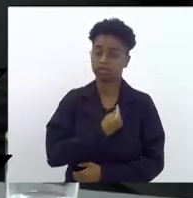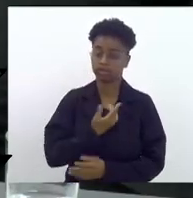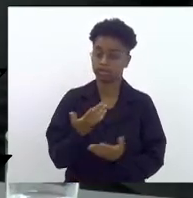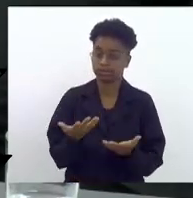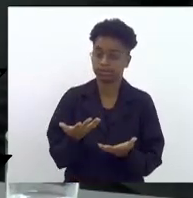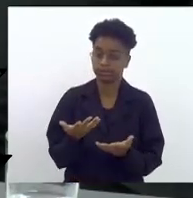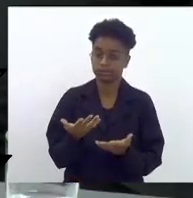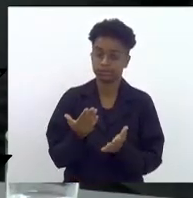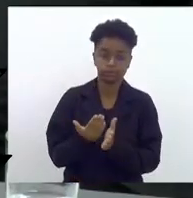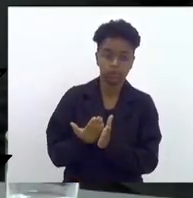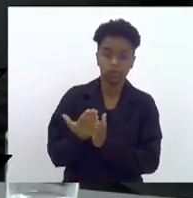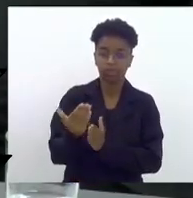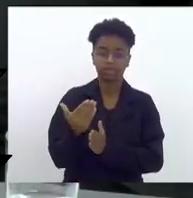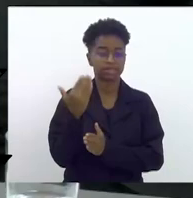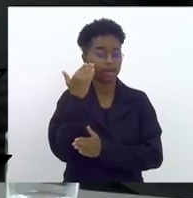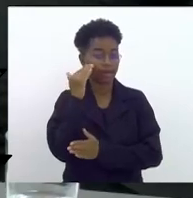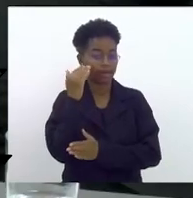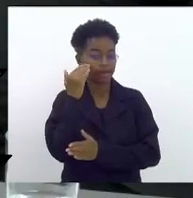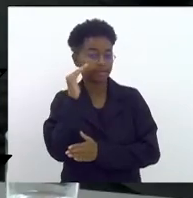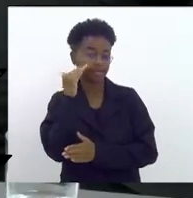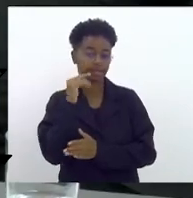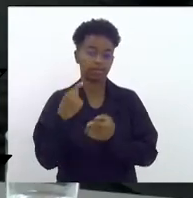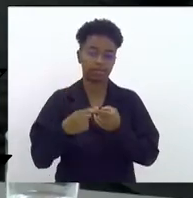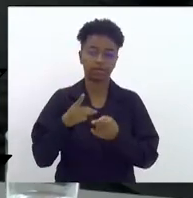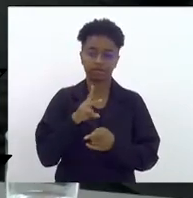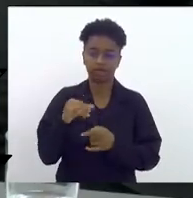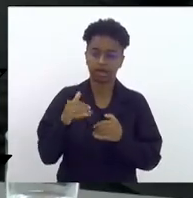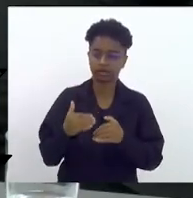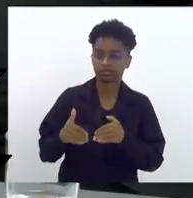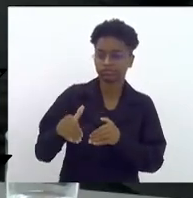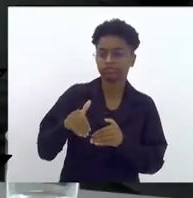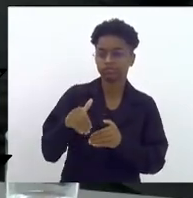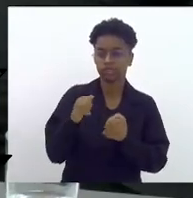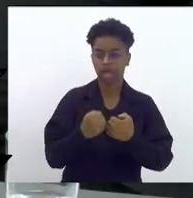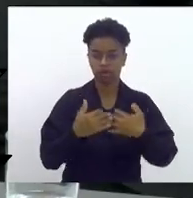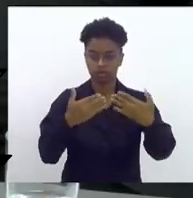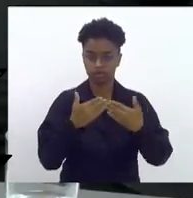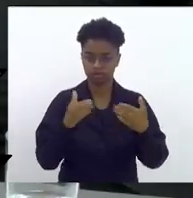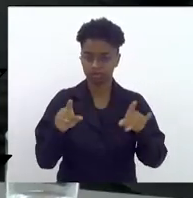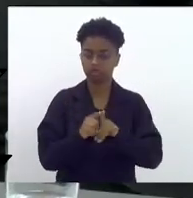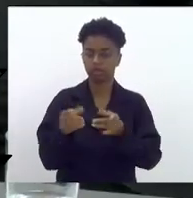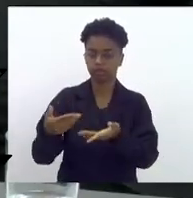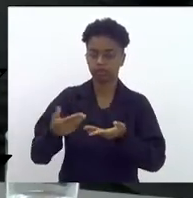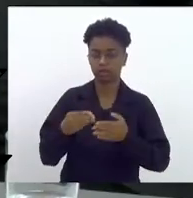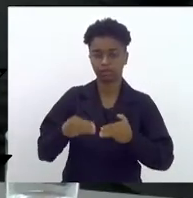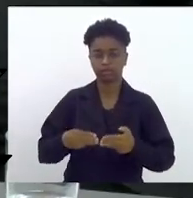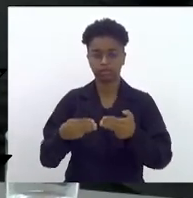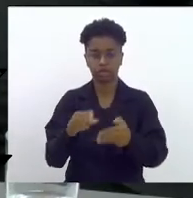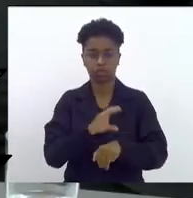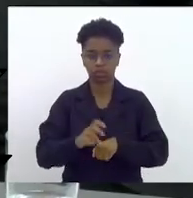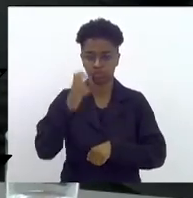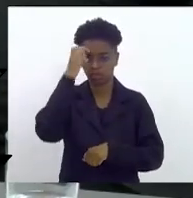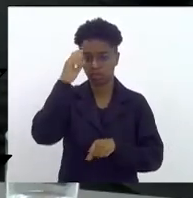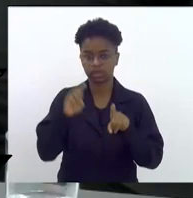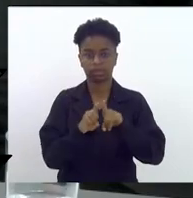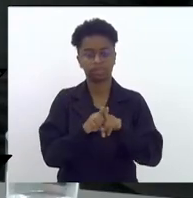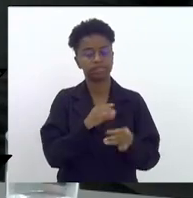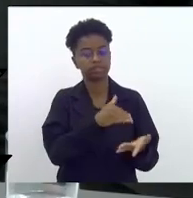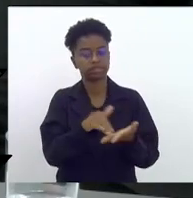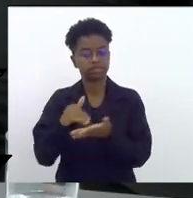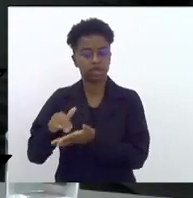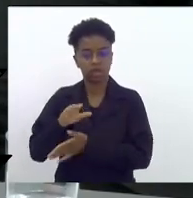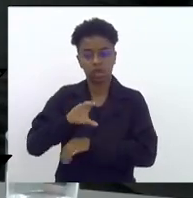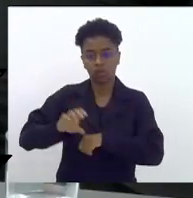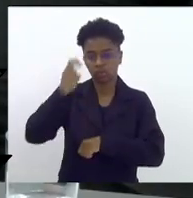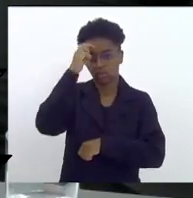começar a acumular nós vamos fazer audiência pública nesse sentido também convidando o ministério da cultura as secretarias de